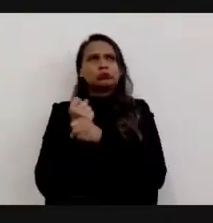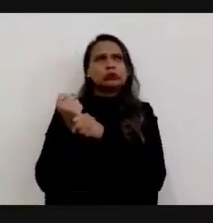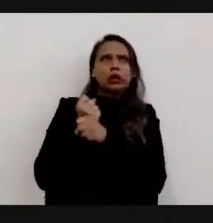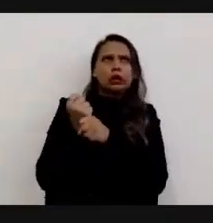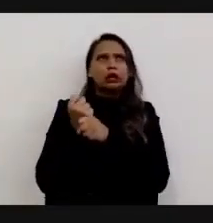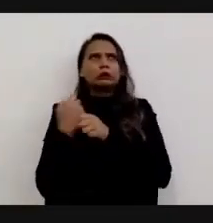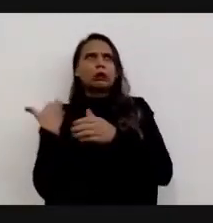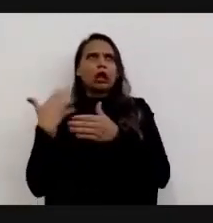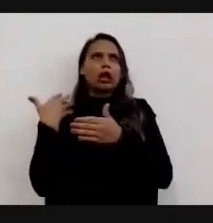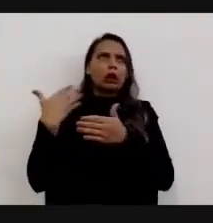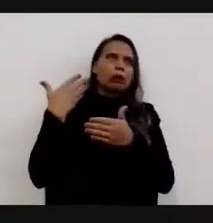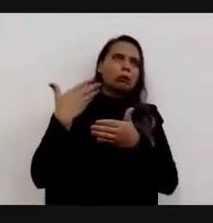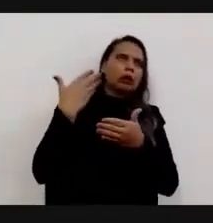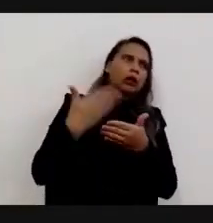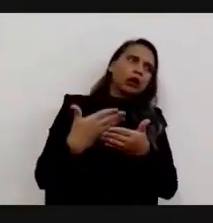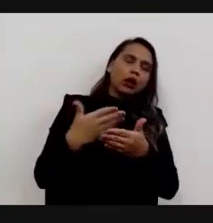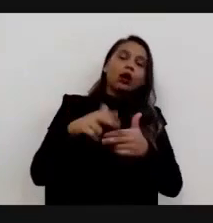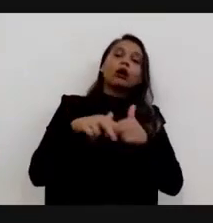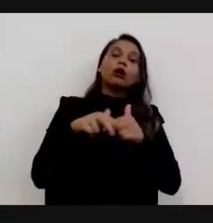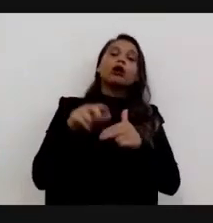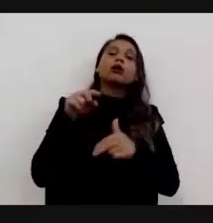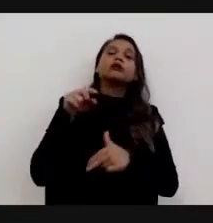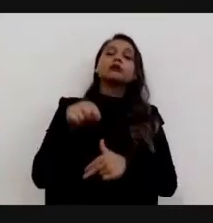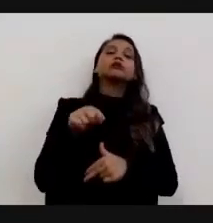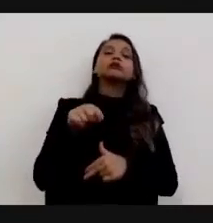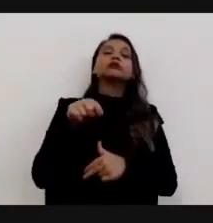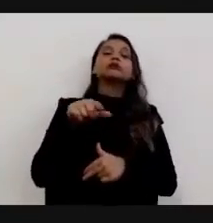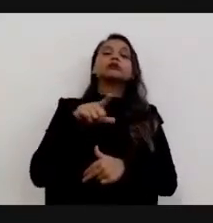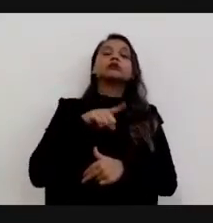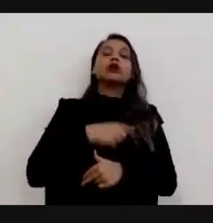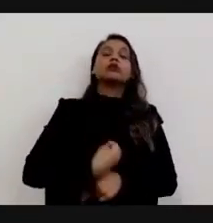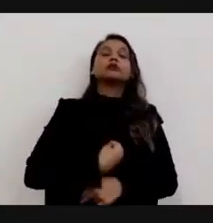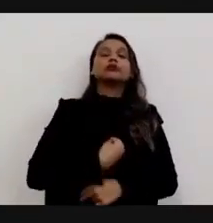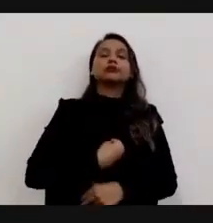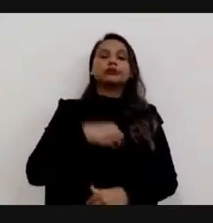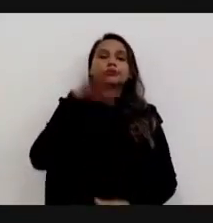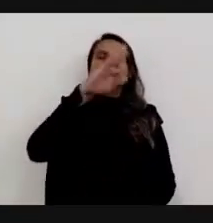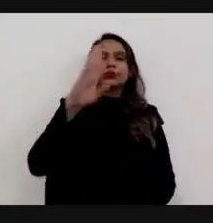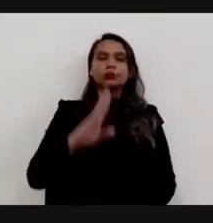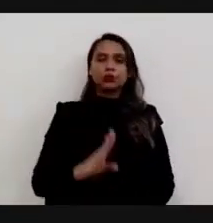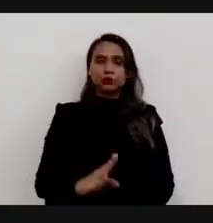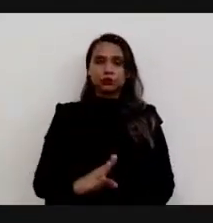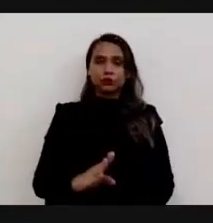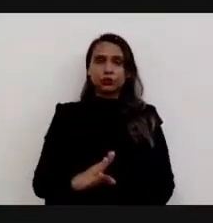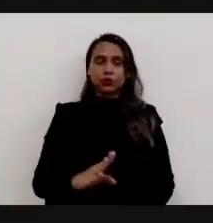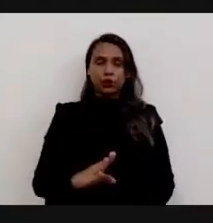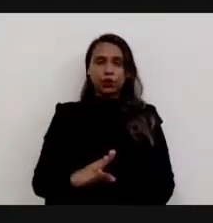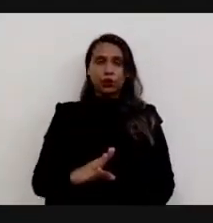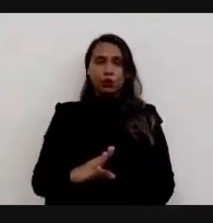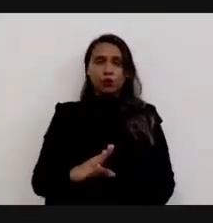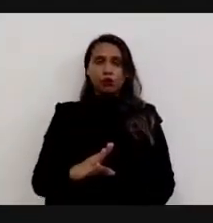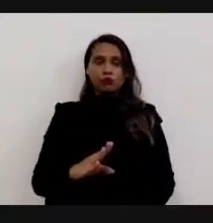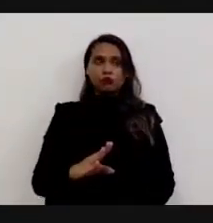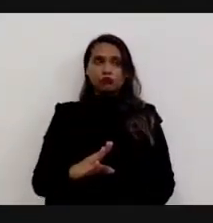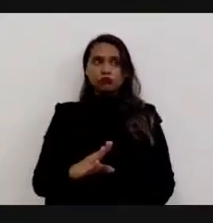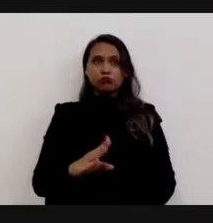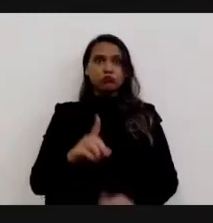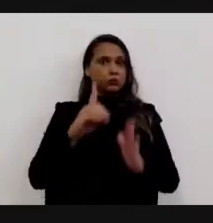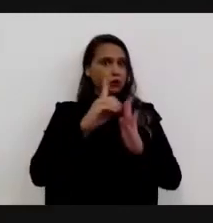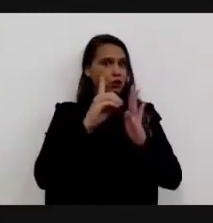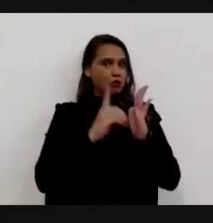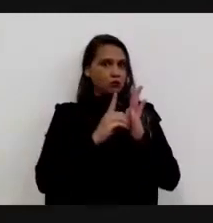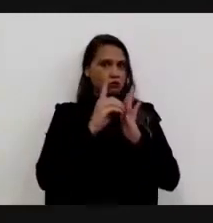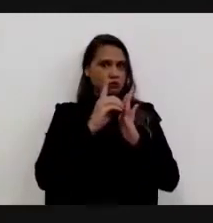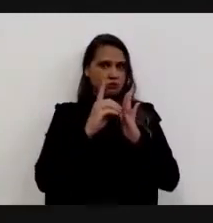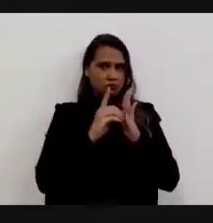anos, de forma que existe no Brasil uma prescrição através de um